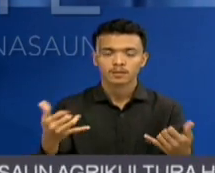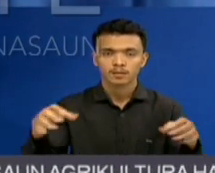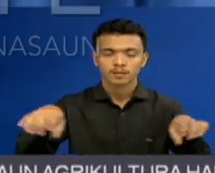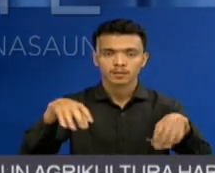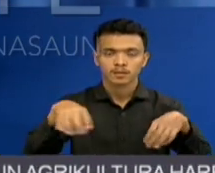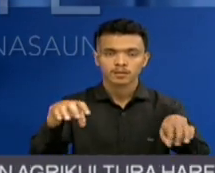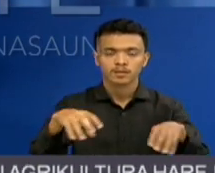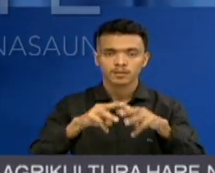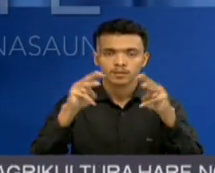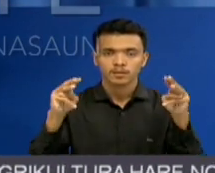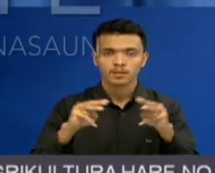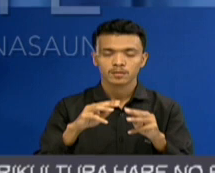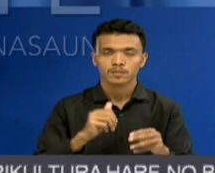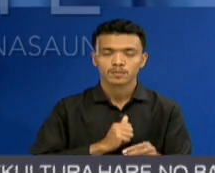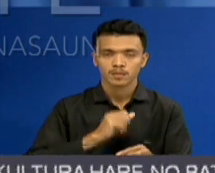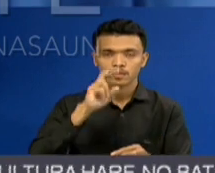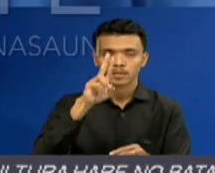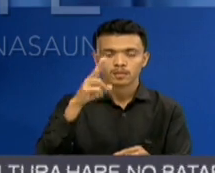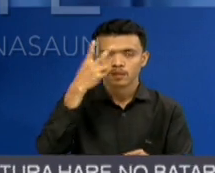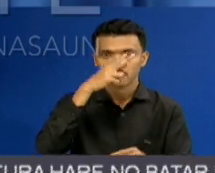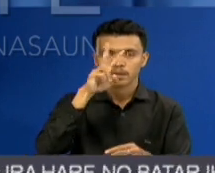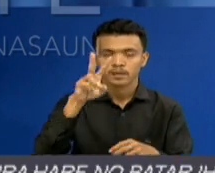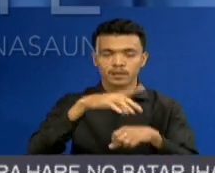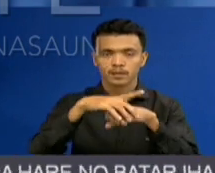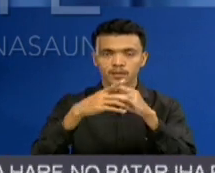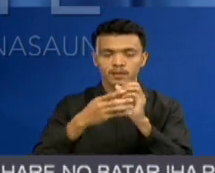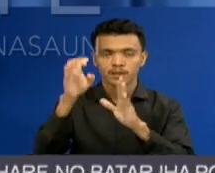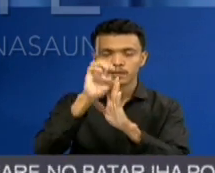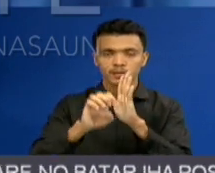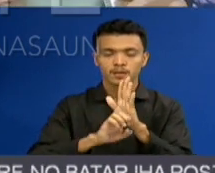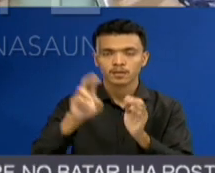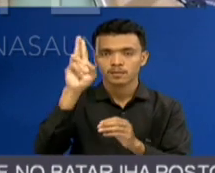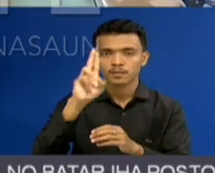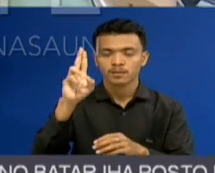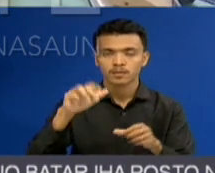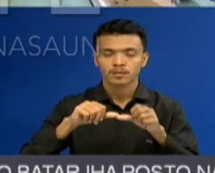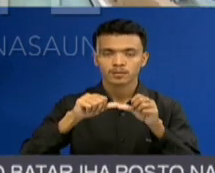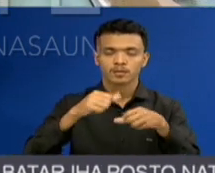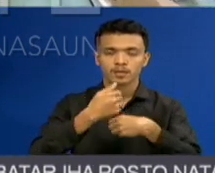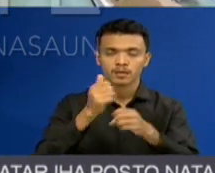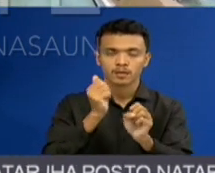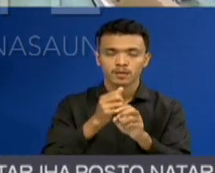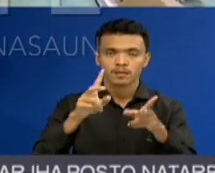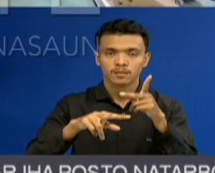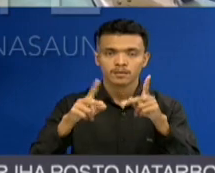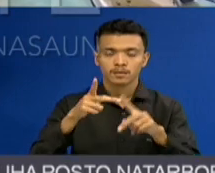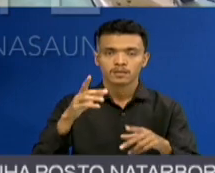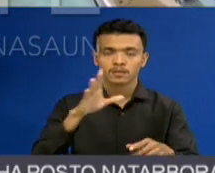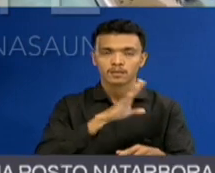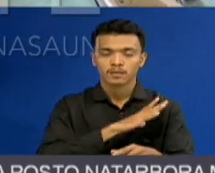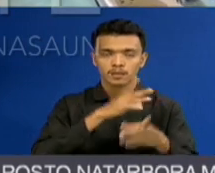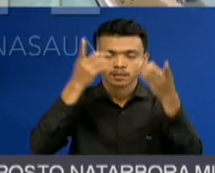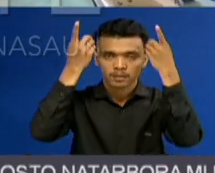Serviço Cadastrais Município Aileu identifica ona ra estado Siranebe utiliza no continua halo cooperação, hodi hein decisão husi